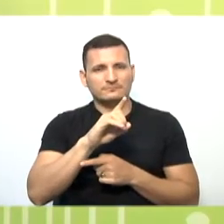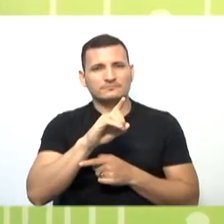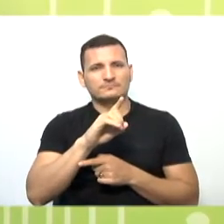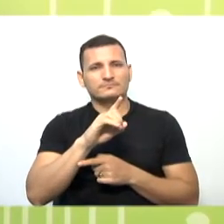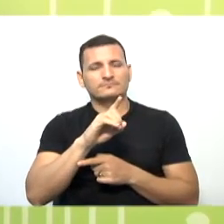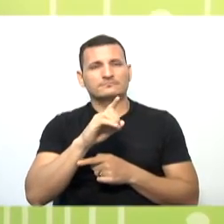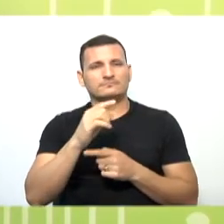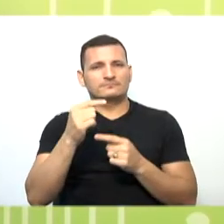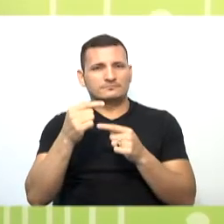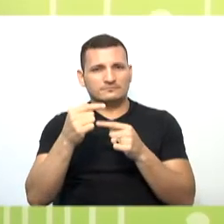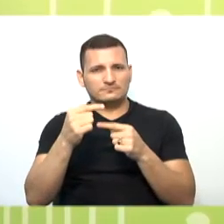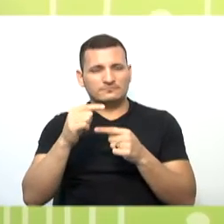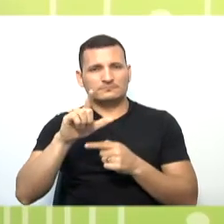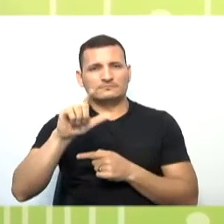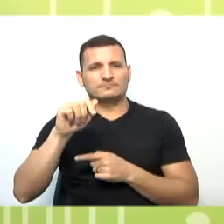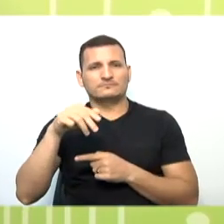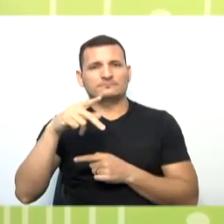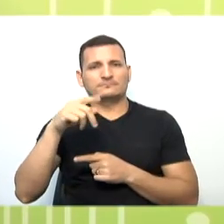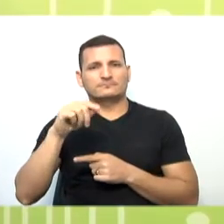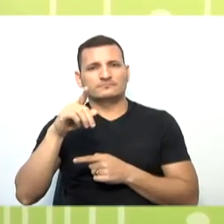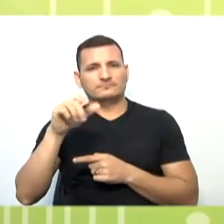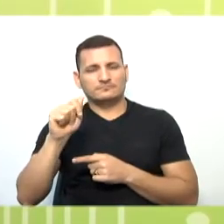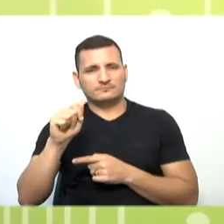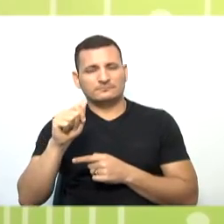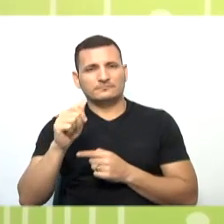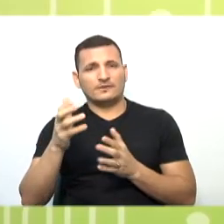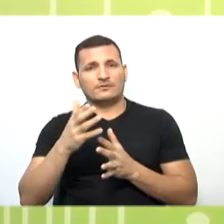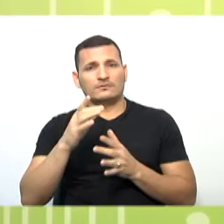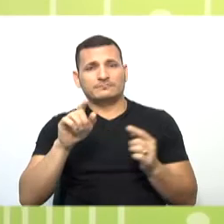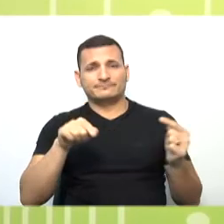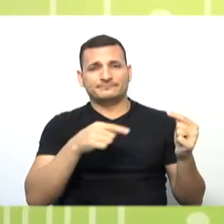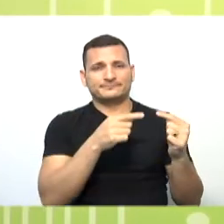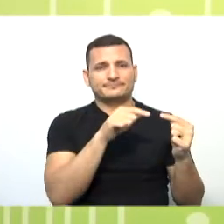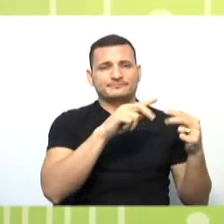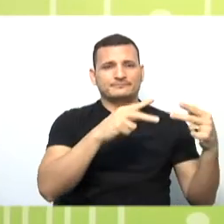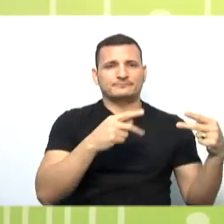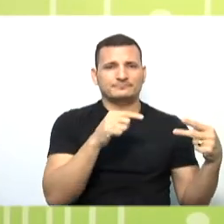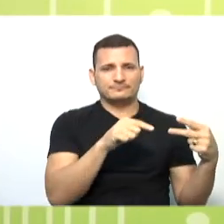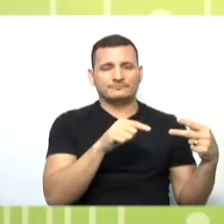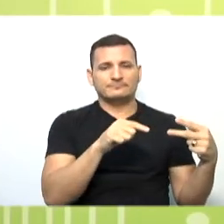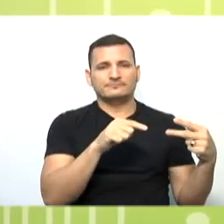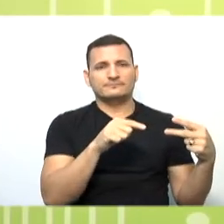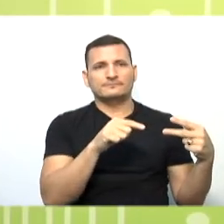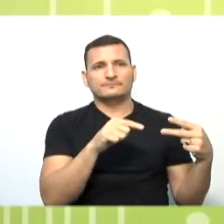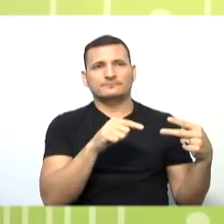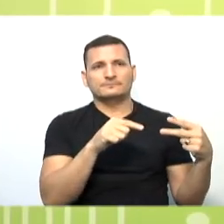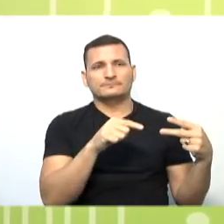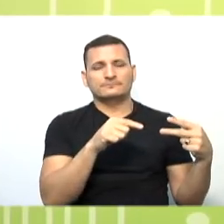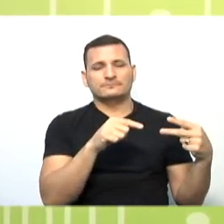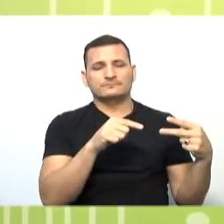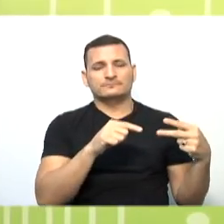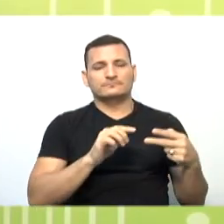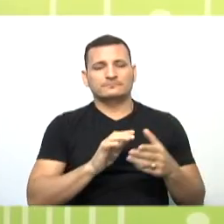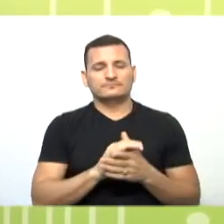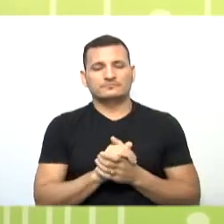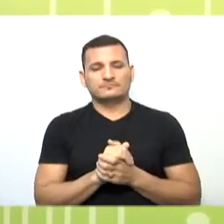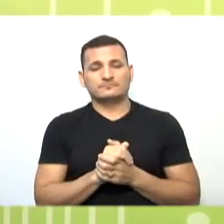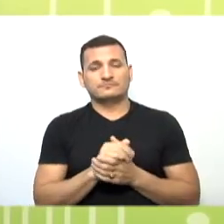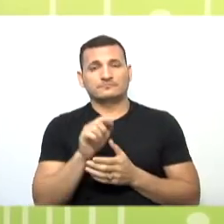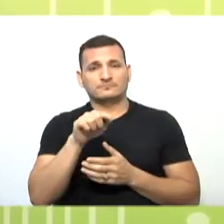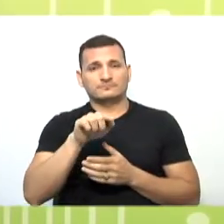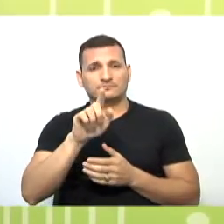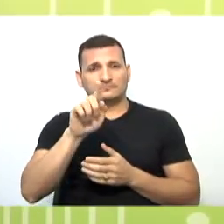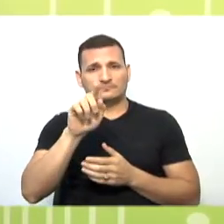igual lâmpada? É agora que eu vou chamar aquele nome que eu escrevi em HTML, certo?